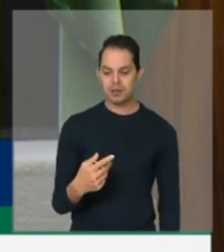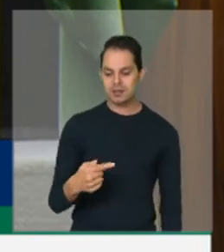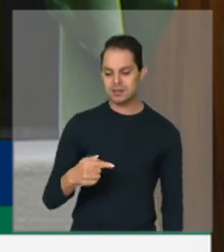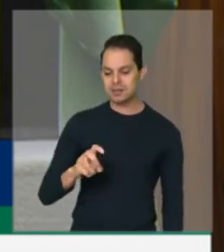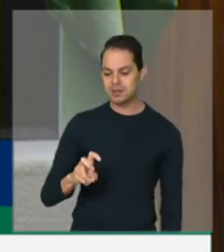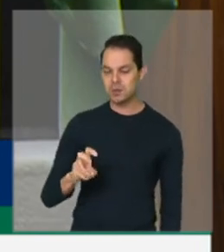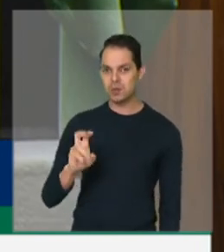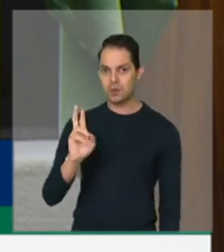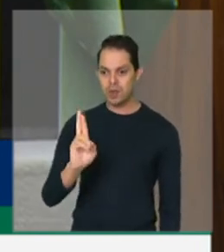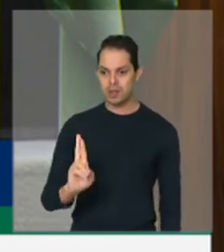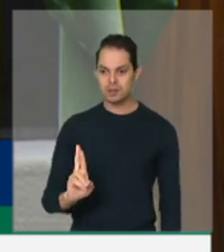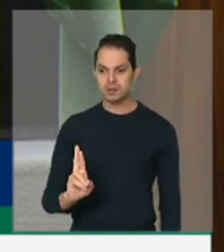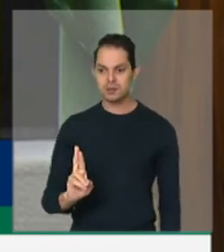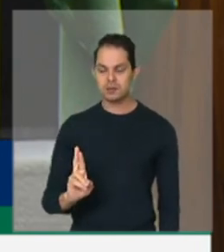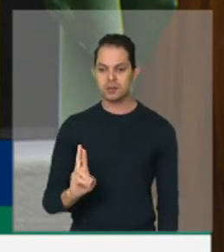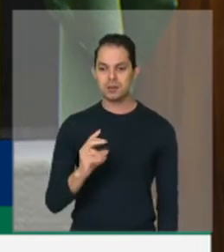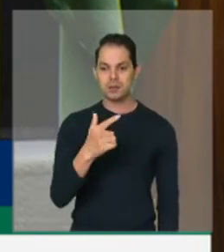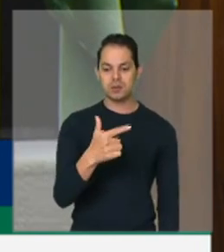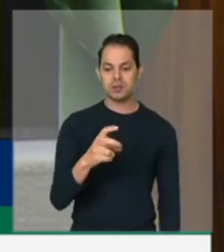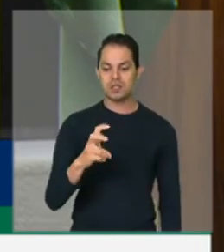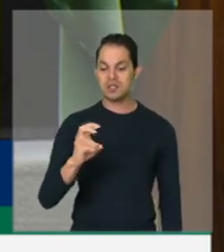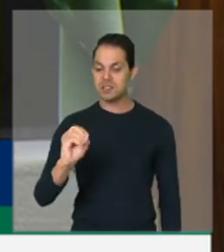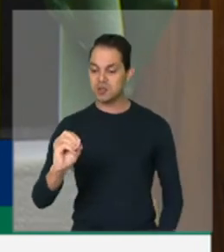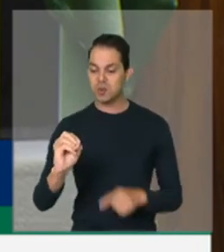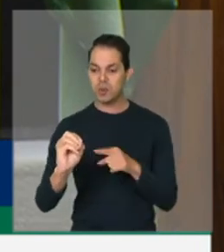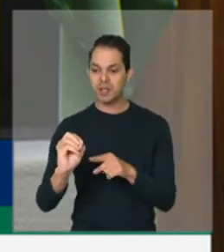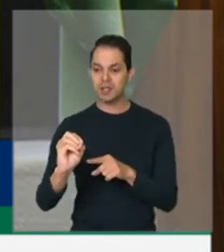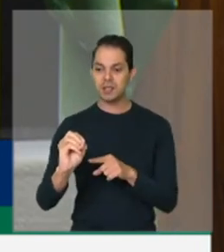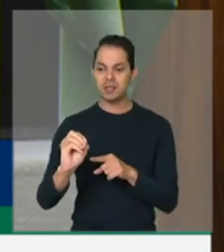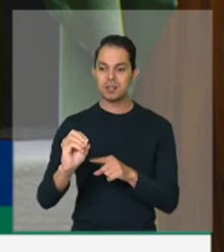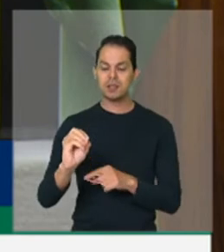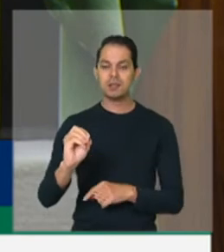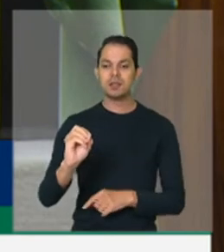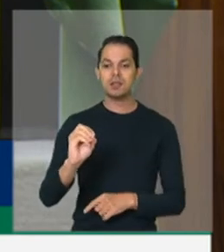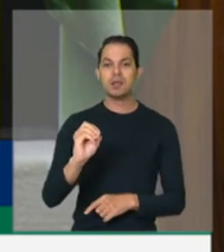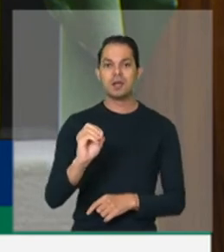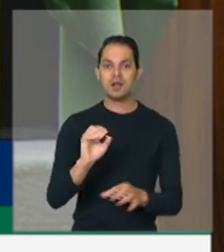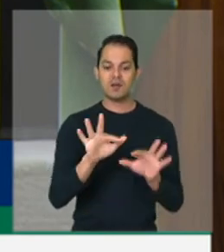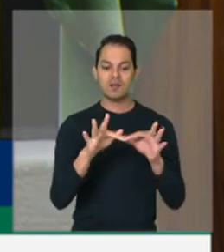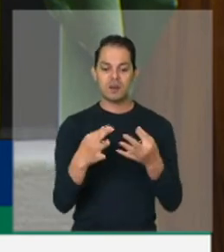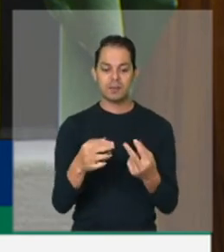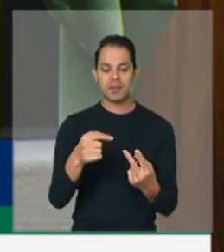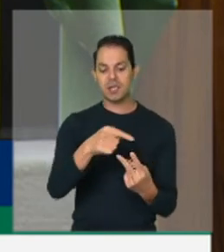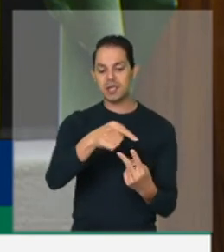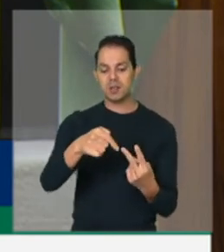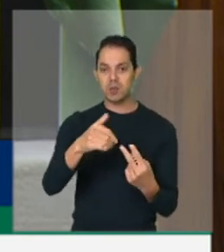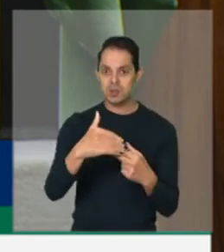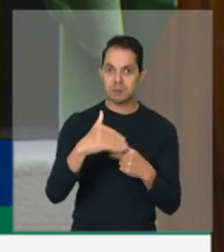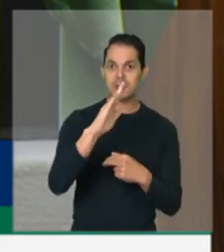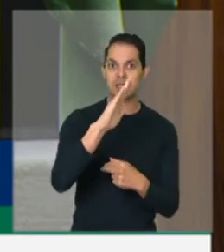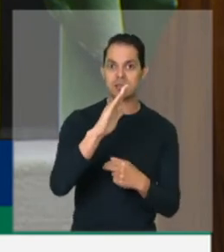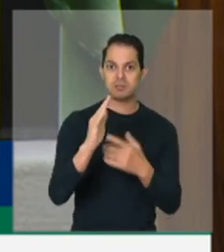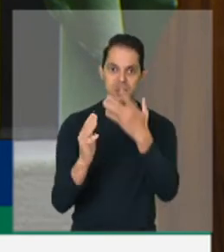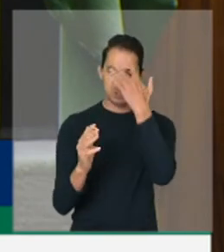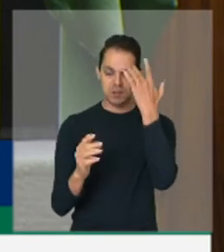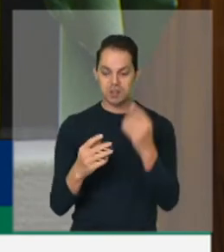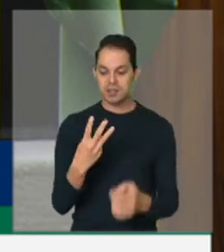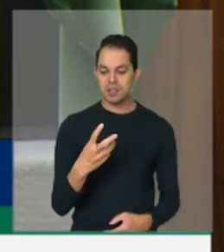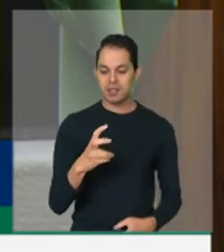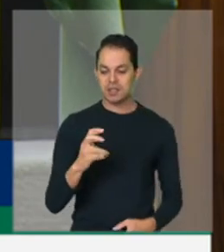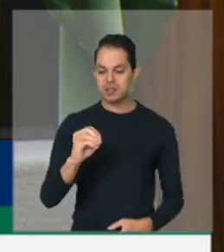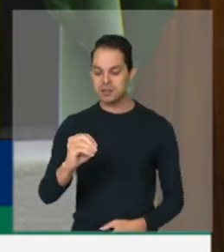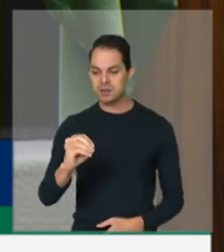375. R$ 250 quando tem mais de um na família. E